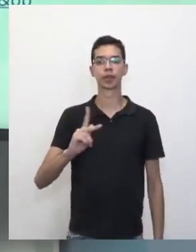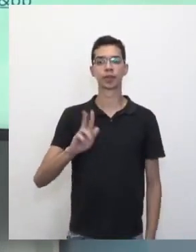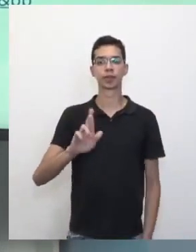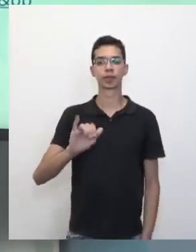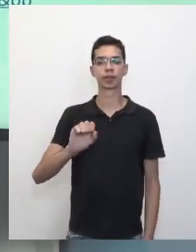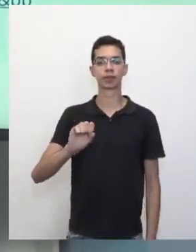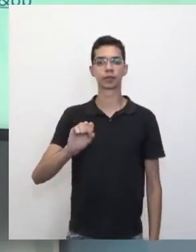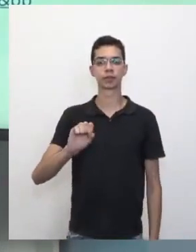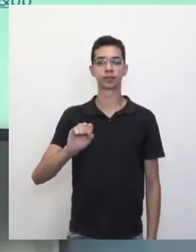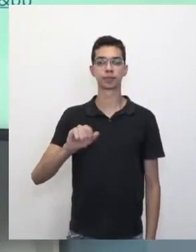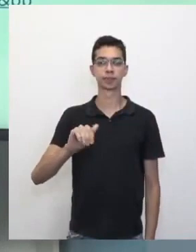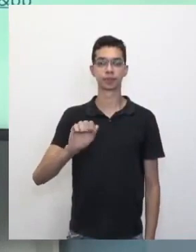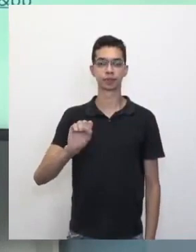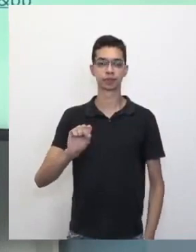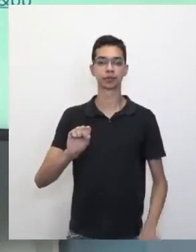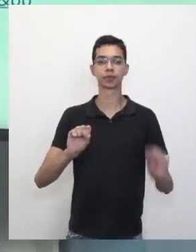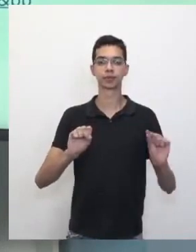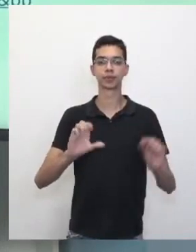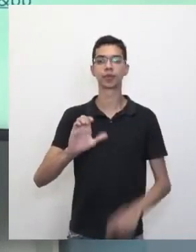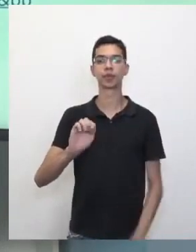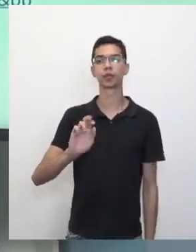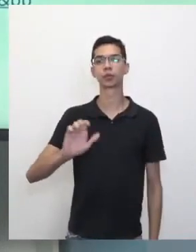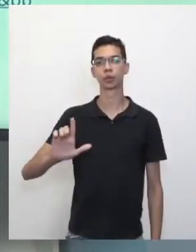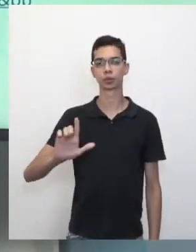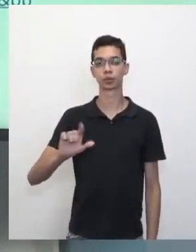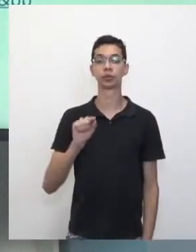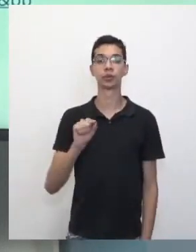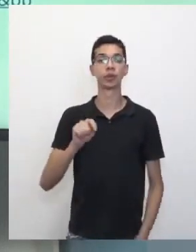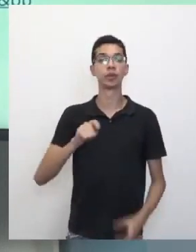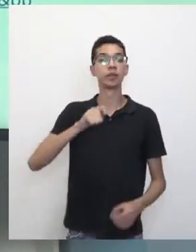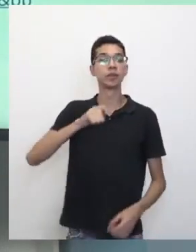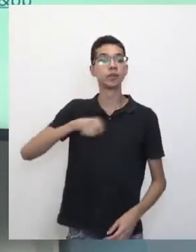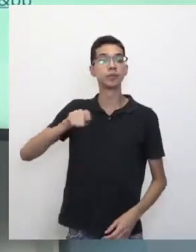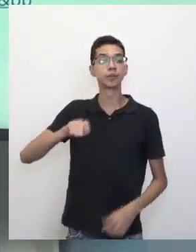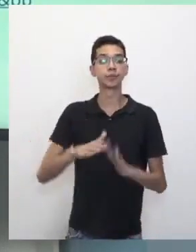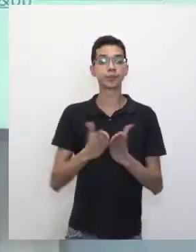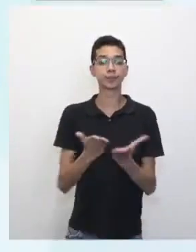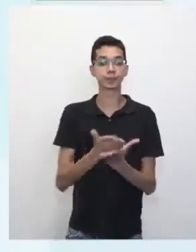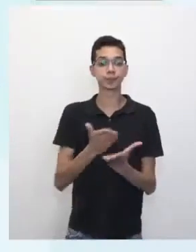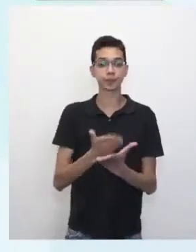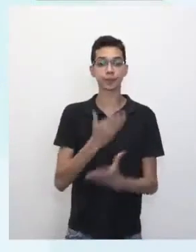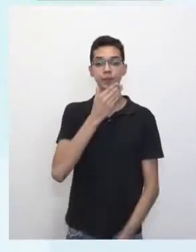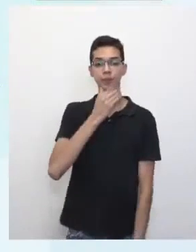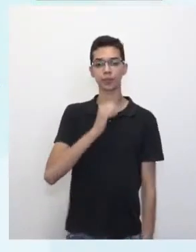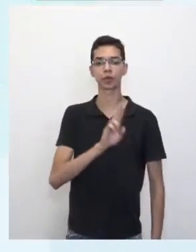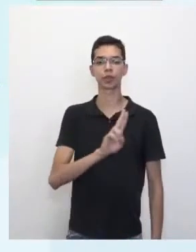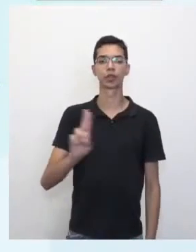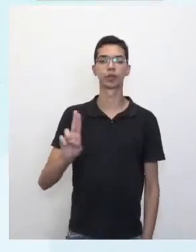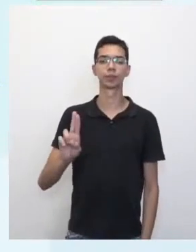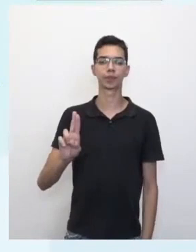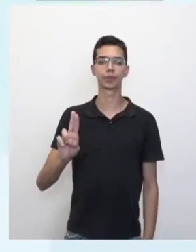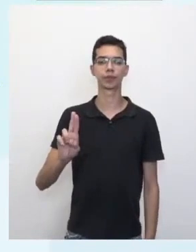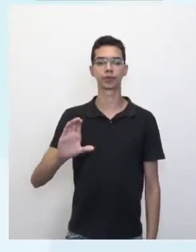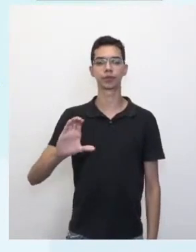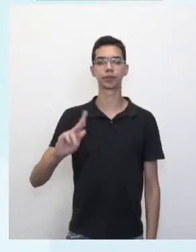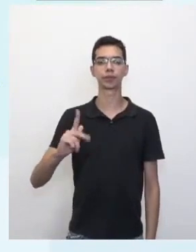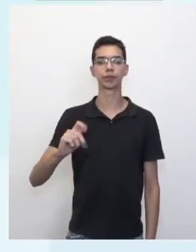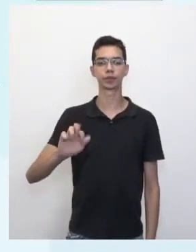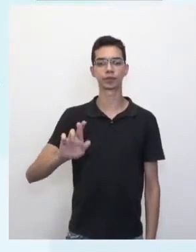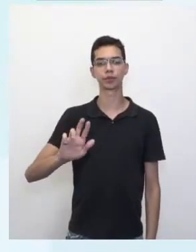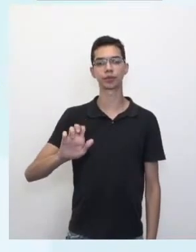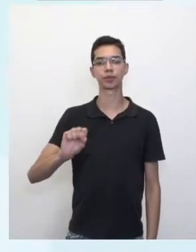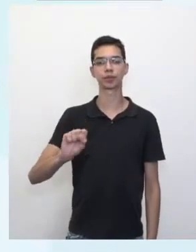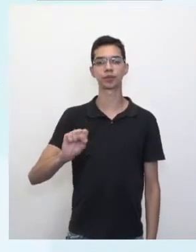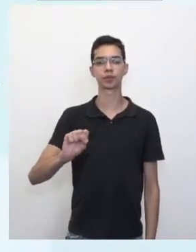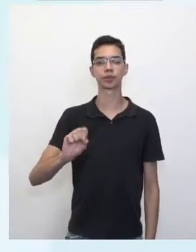Quem escreveu esse livro em 1843, long time ago, foi Charles Dickens. Na tela para vocês tem